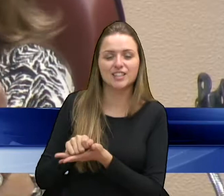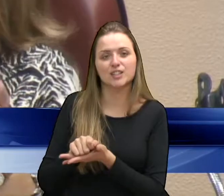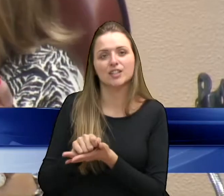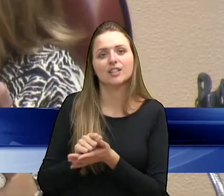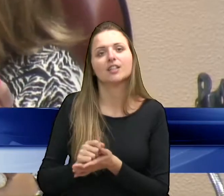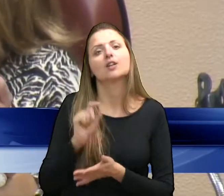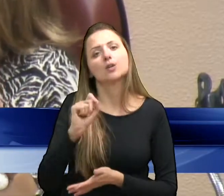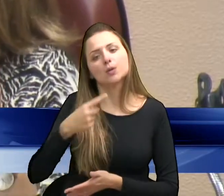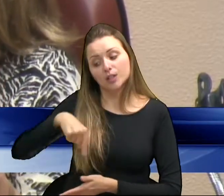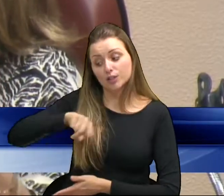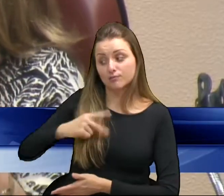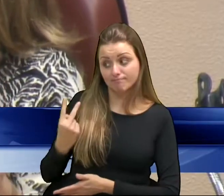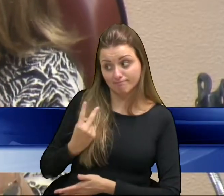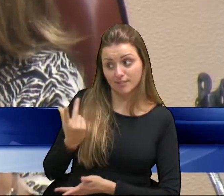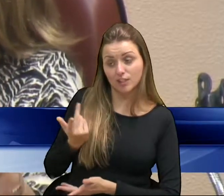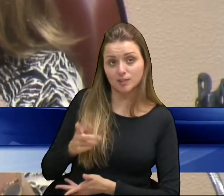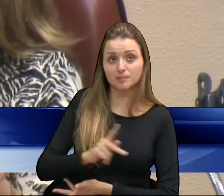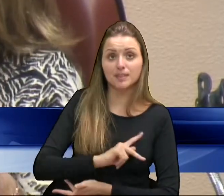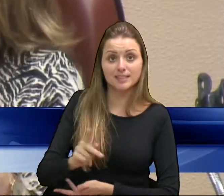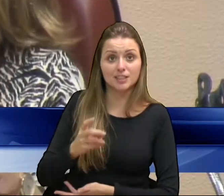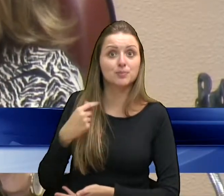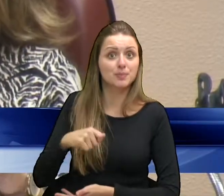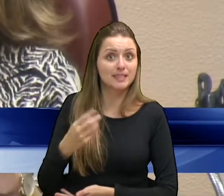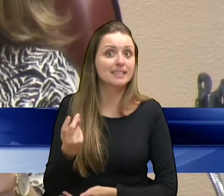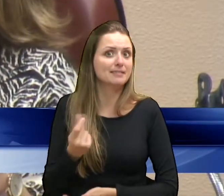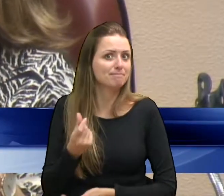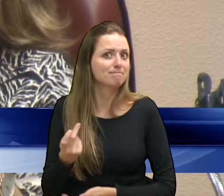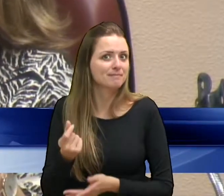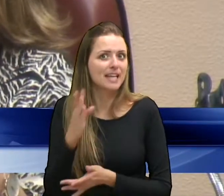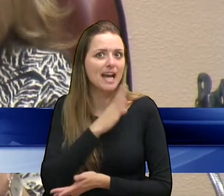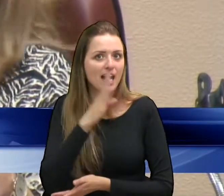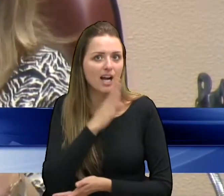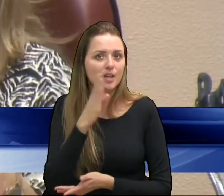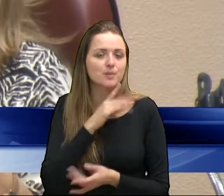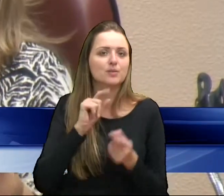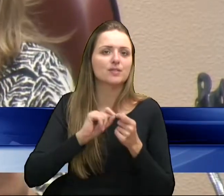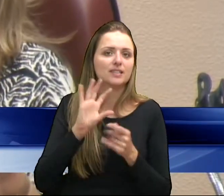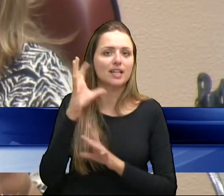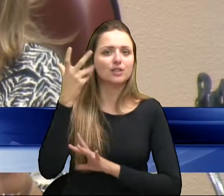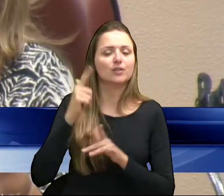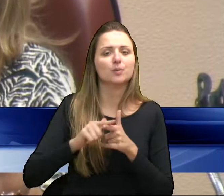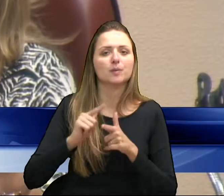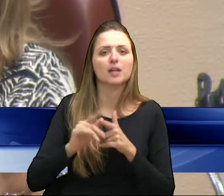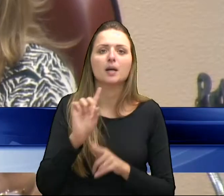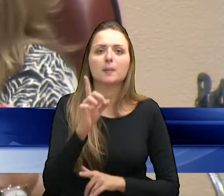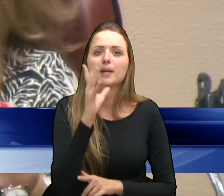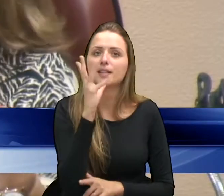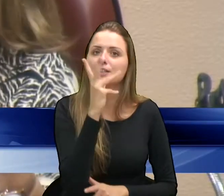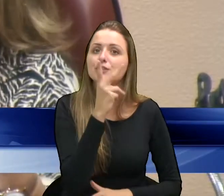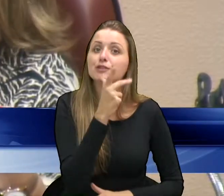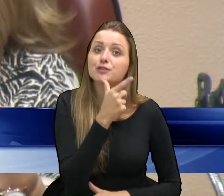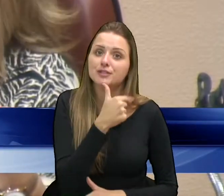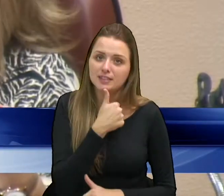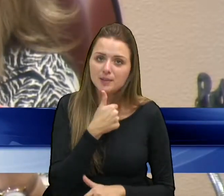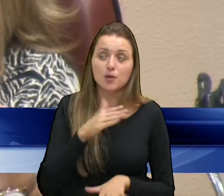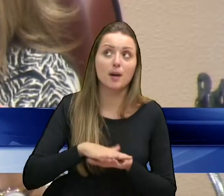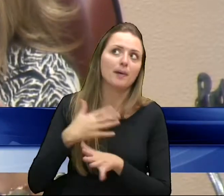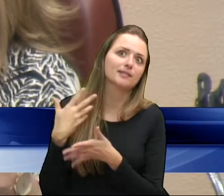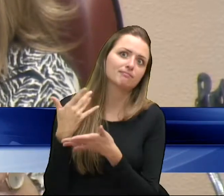temos que fazer, presidente, é dar agora serenidade ao assunto, né, para poder que isso não demore mais um